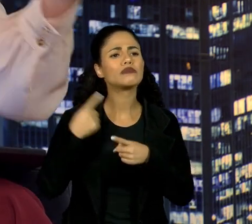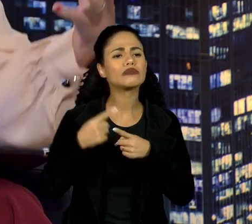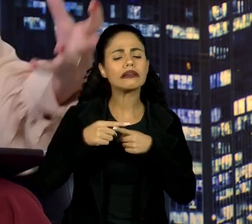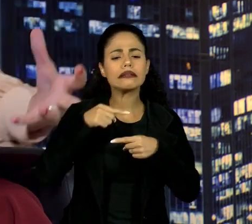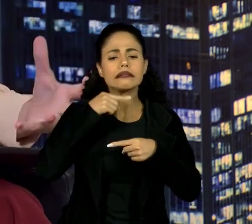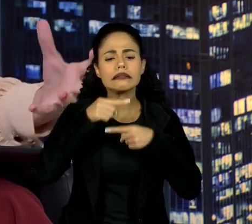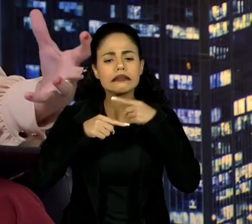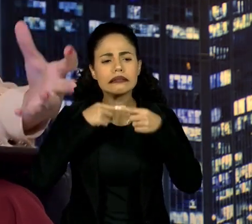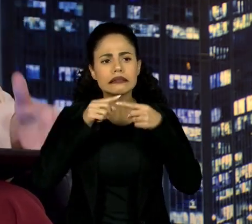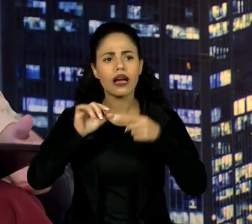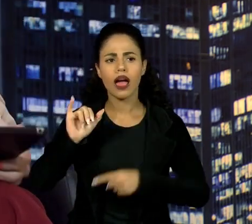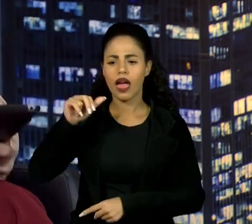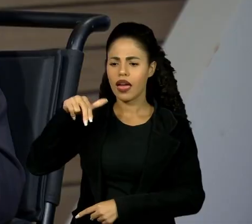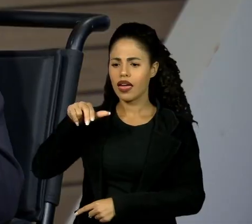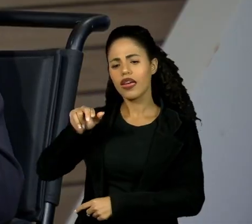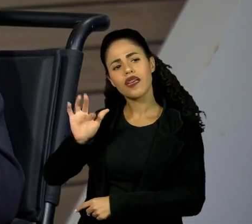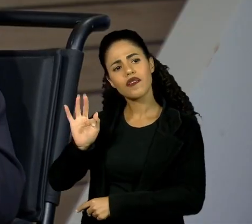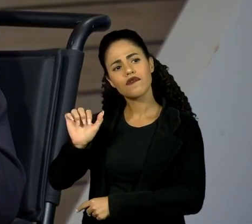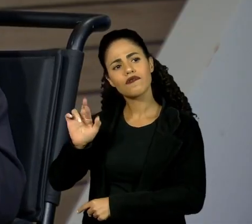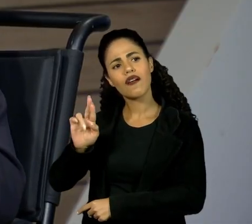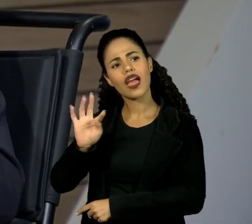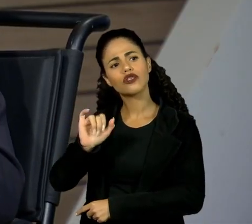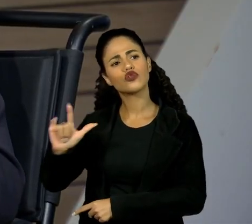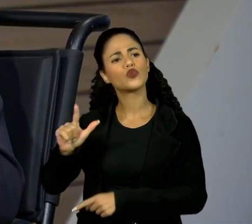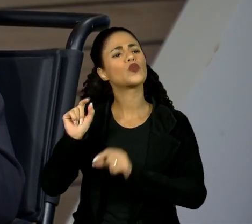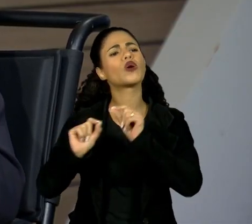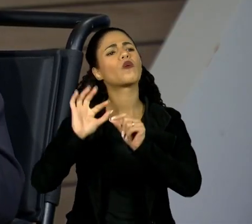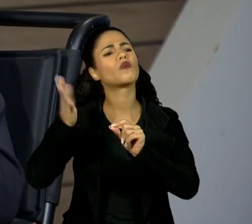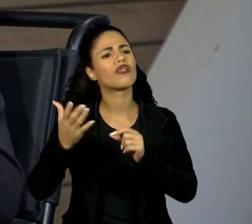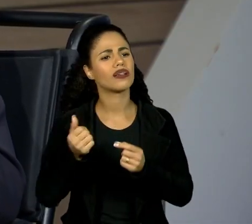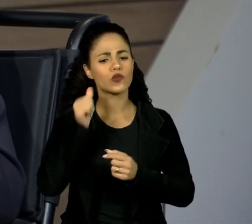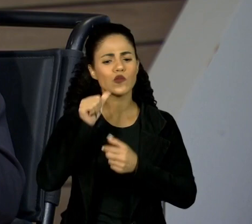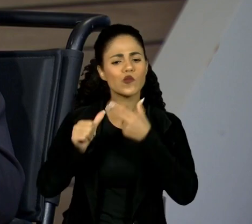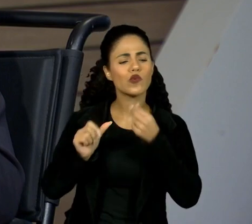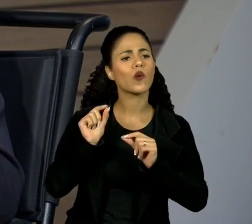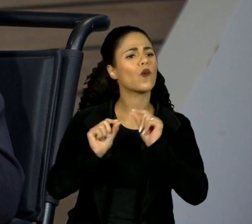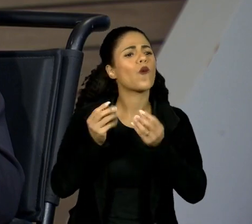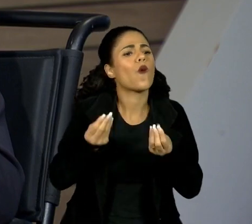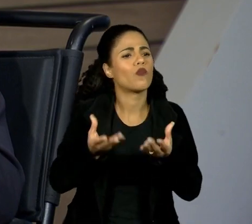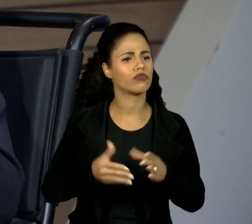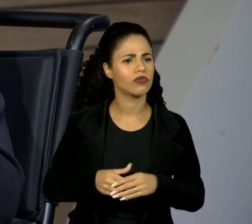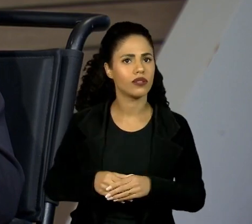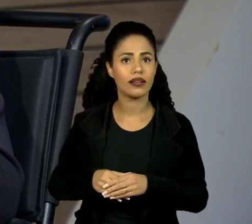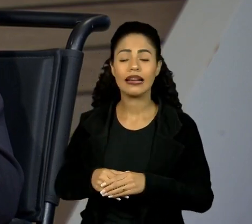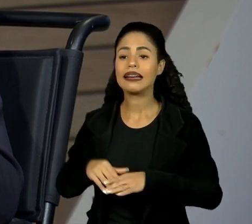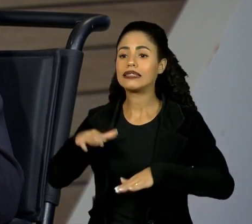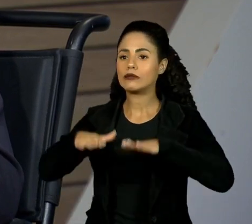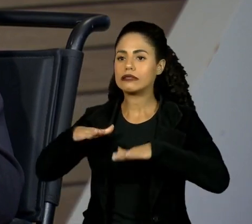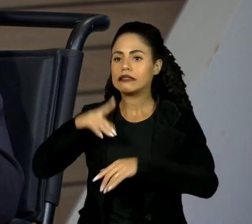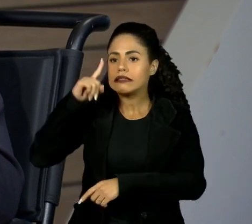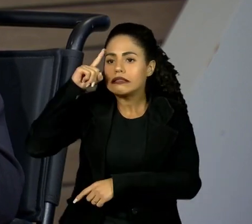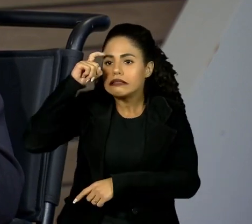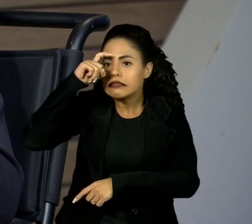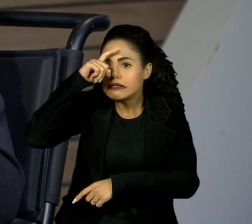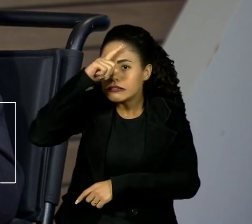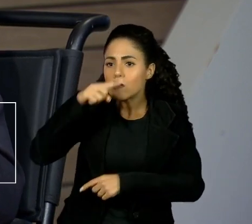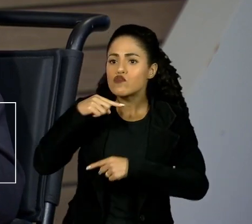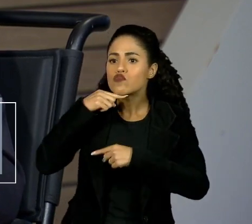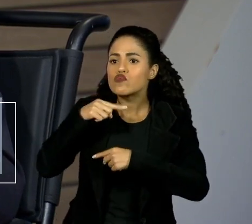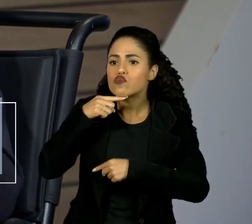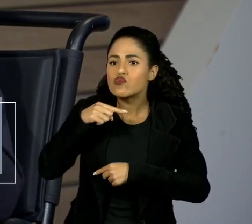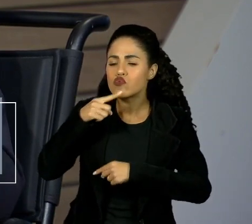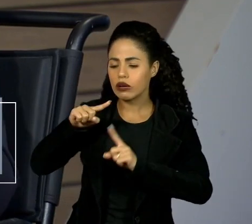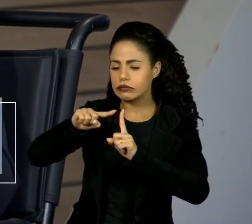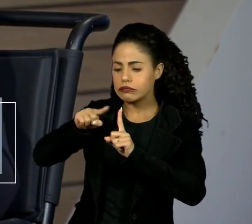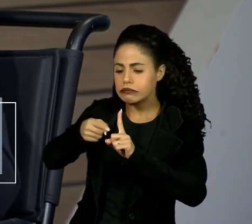as principais causas? Infertilidade definimos como a dificuldade de conseguir uma gestação no